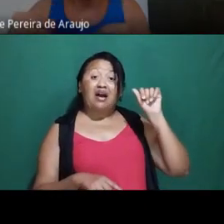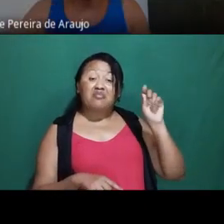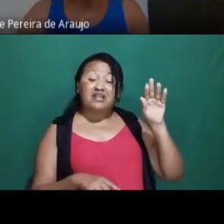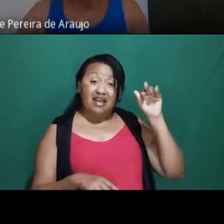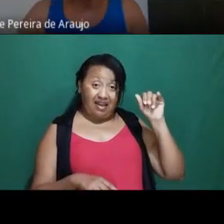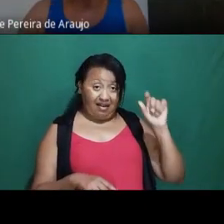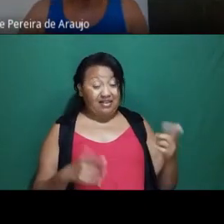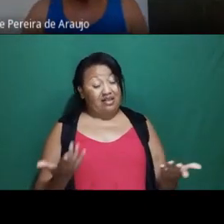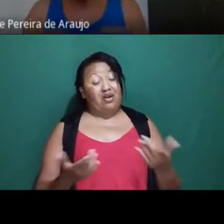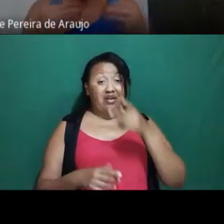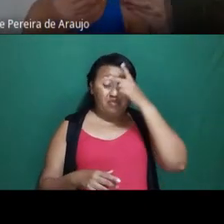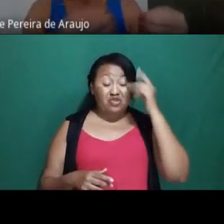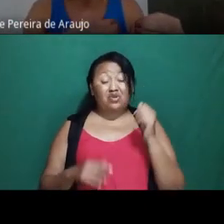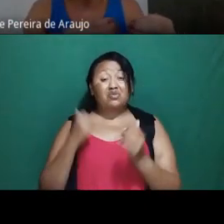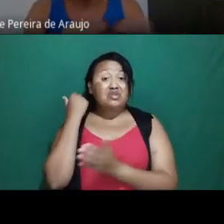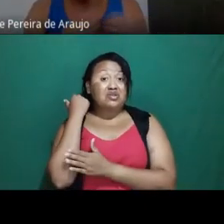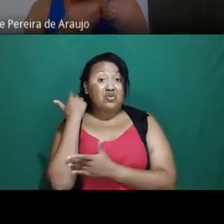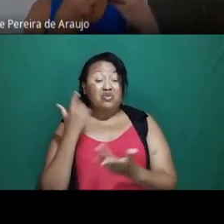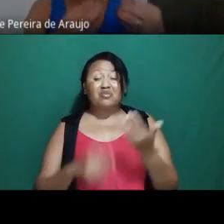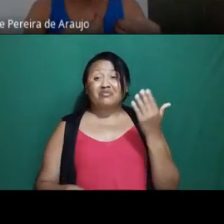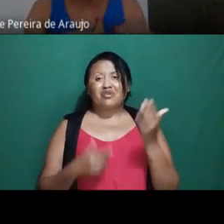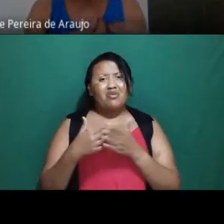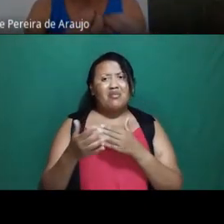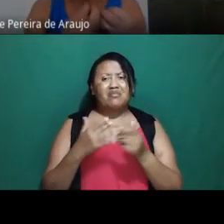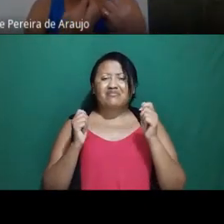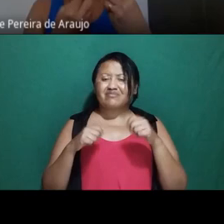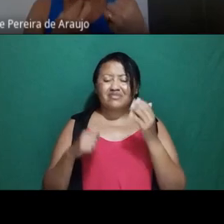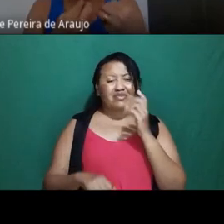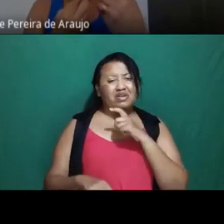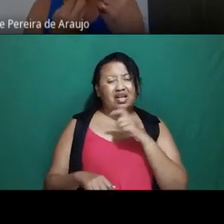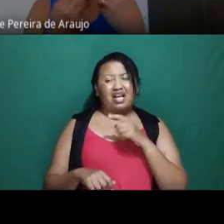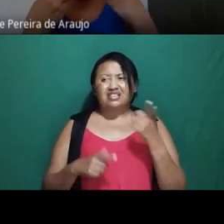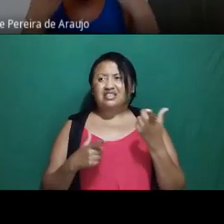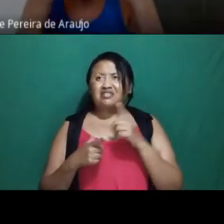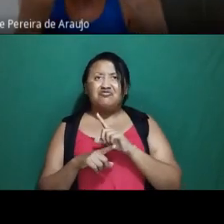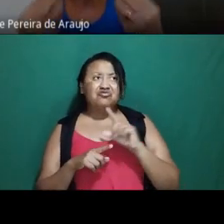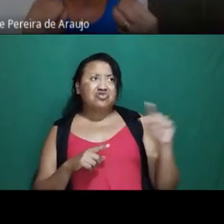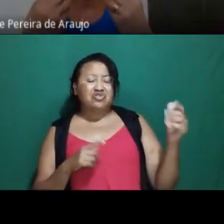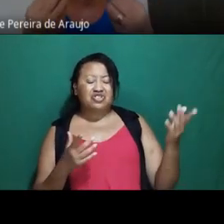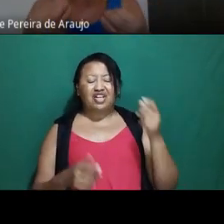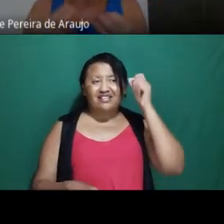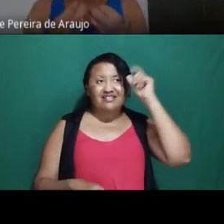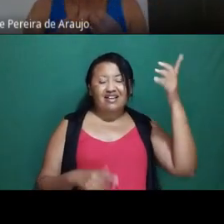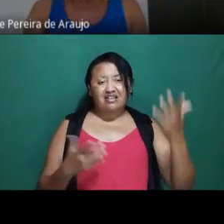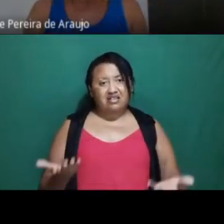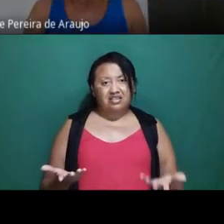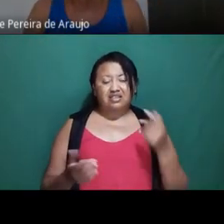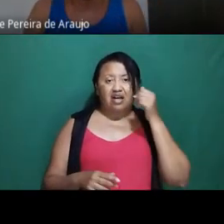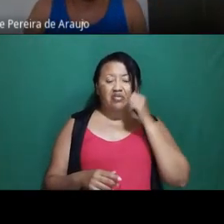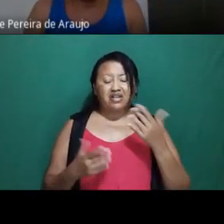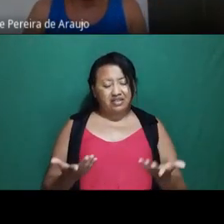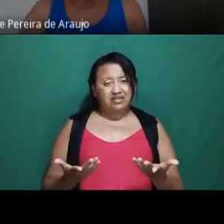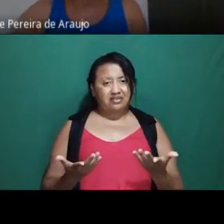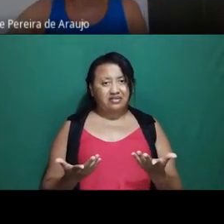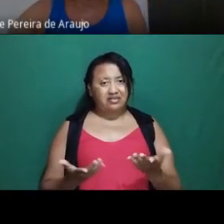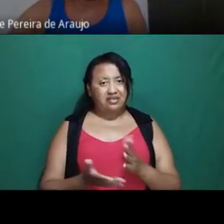capaz de qualquer mentira foge a perspectiva né a ideia a idealização da mulher